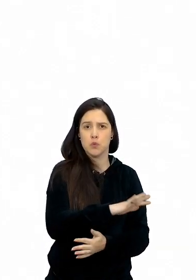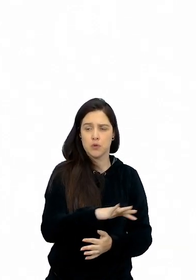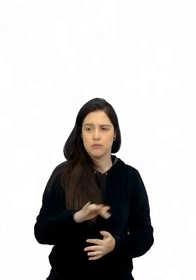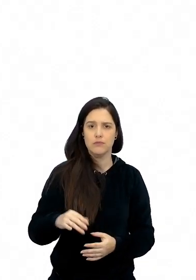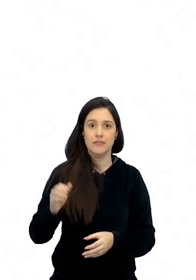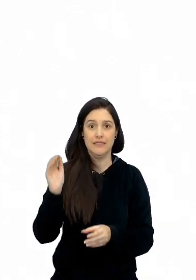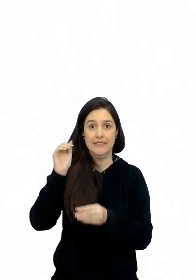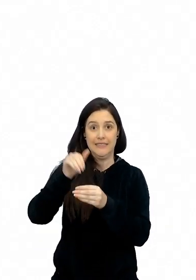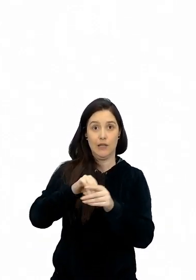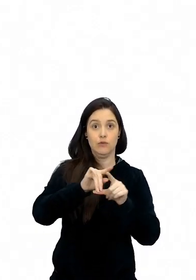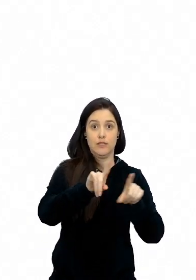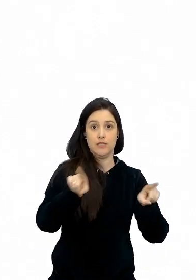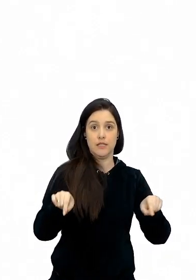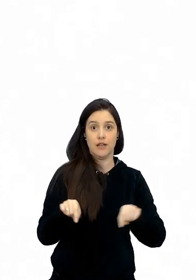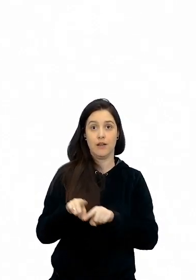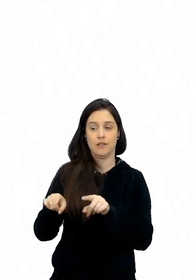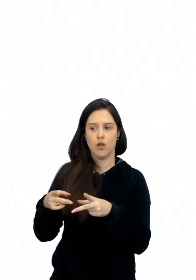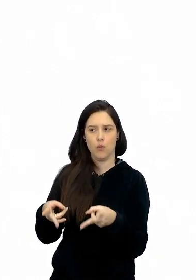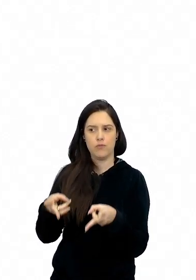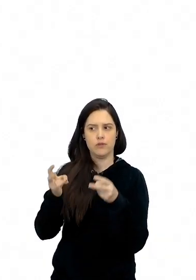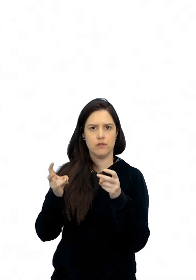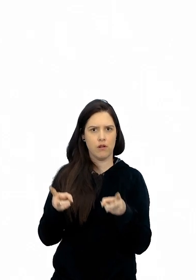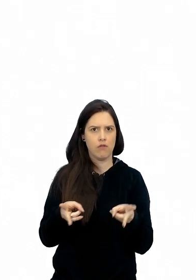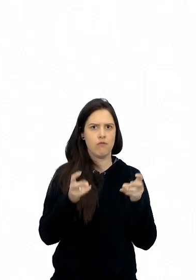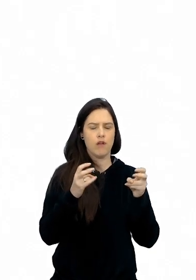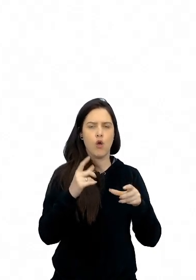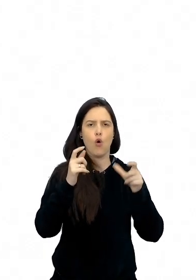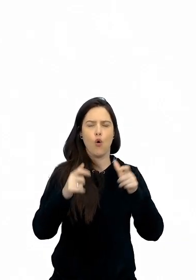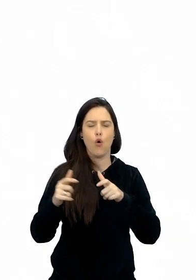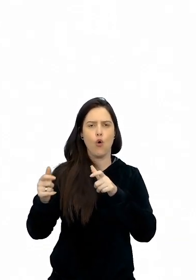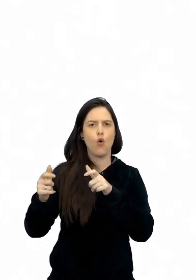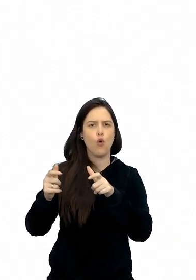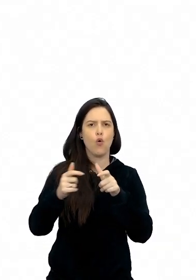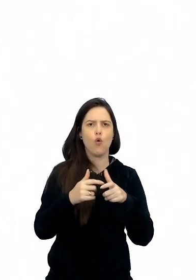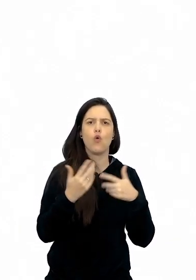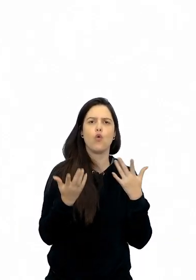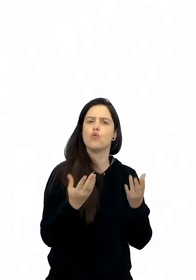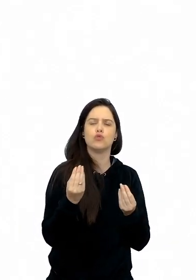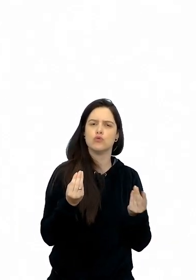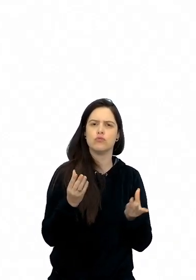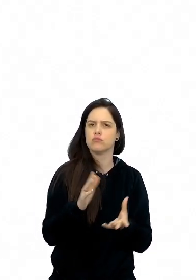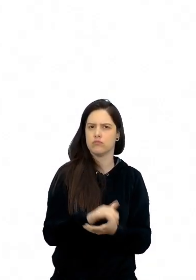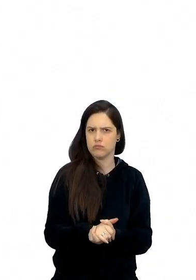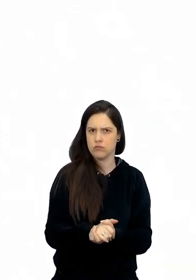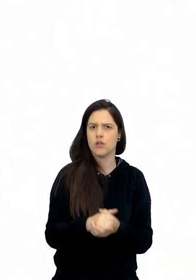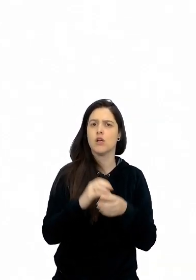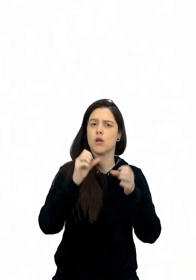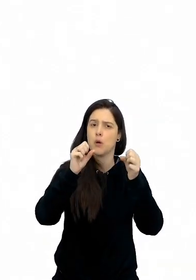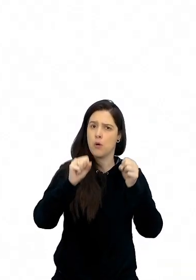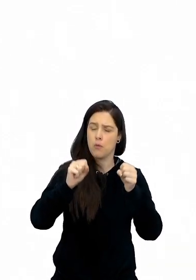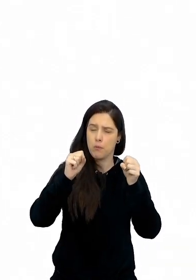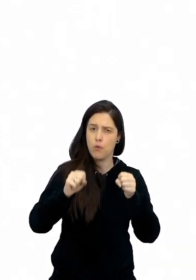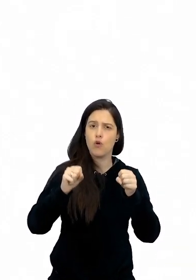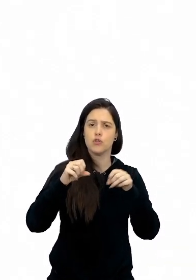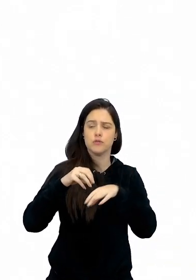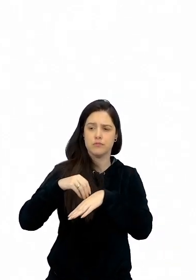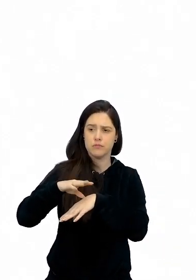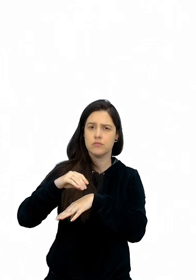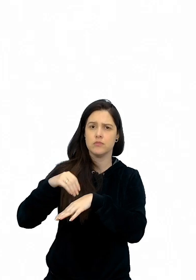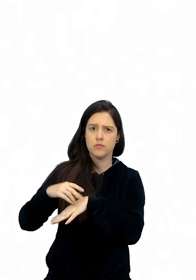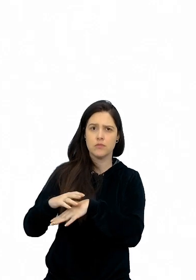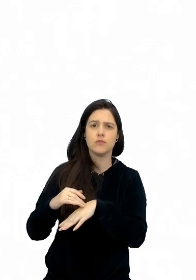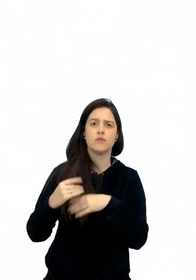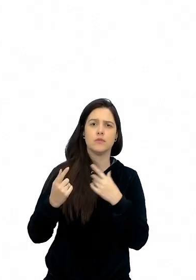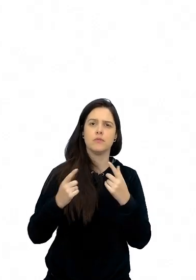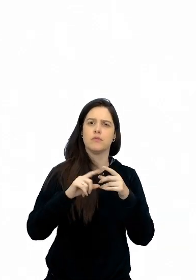de aula, ele observar, né, onde que é encontrado os ângulos, né? Pode ser ali pelo